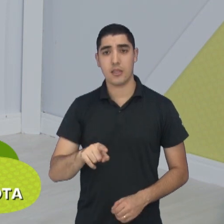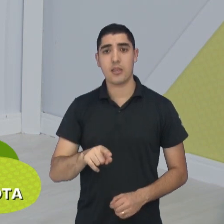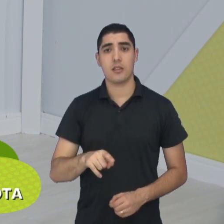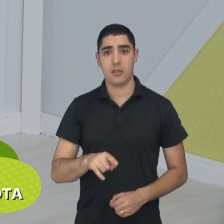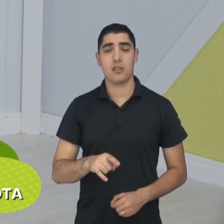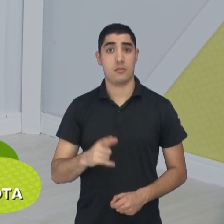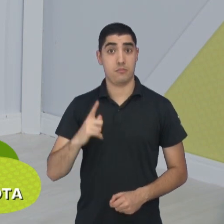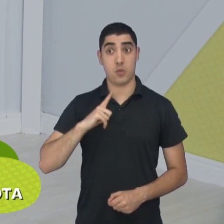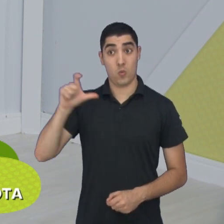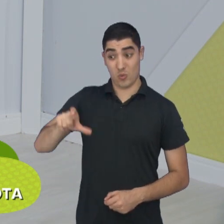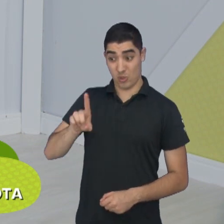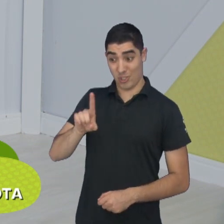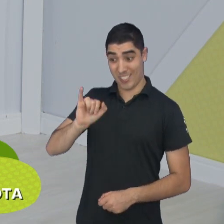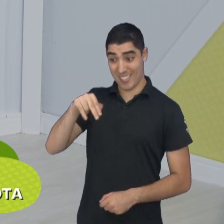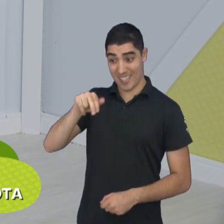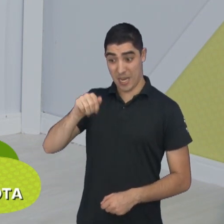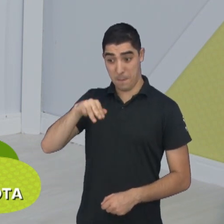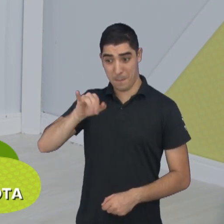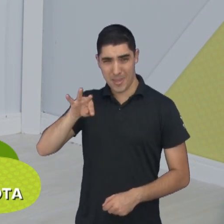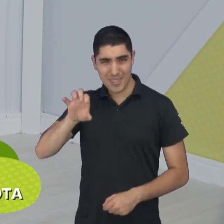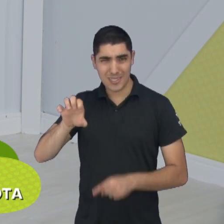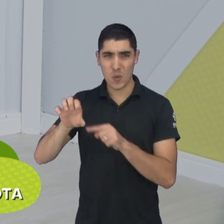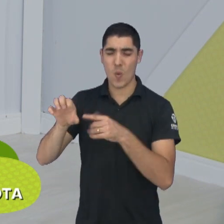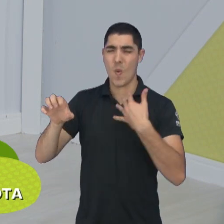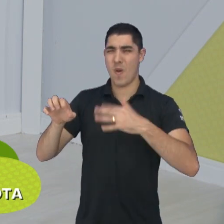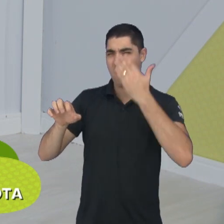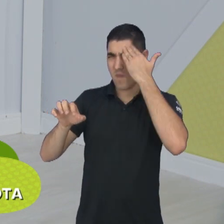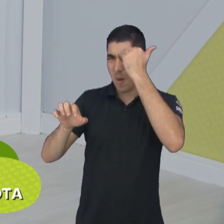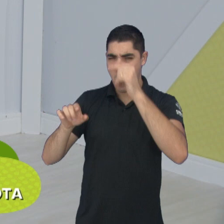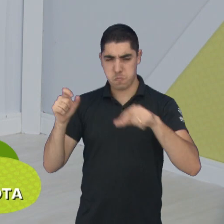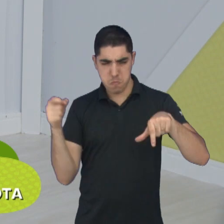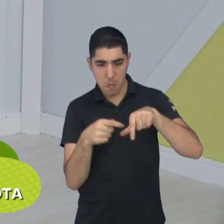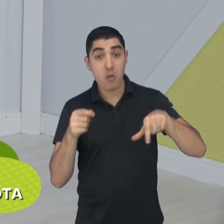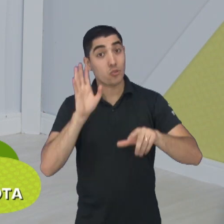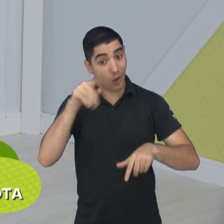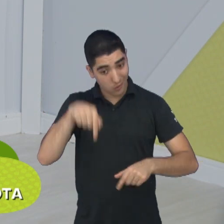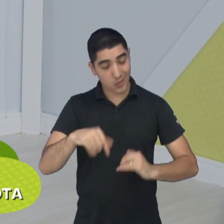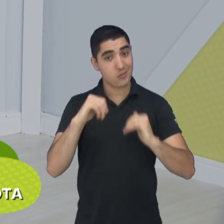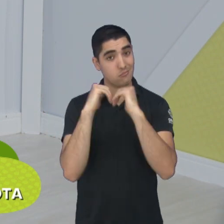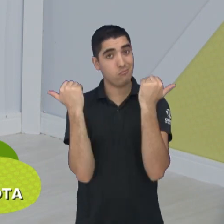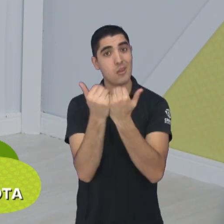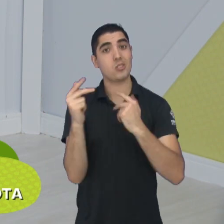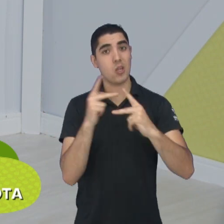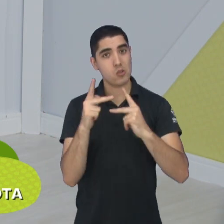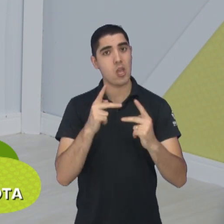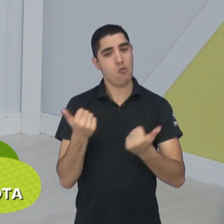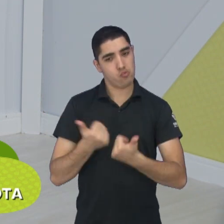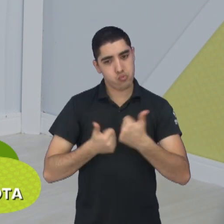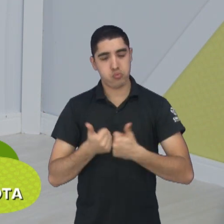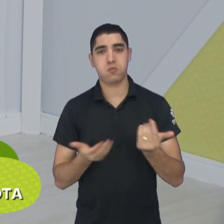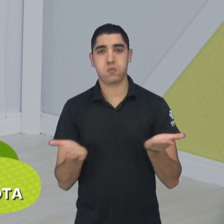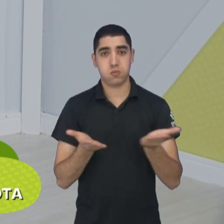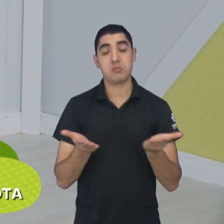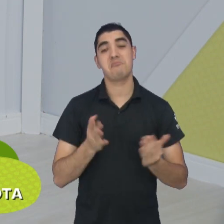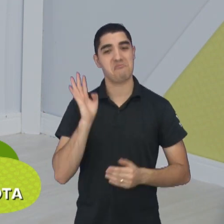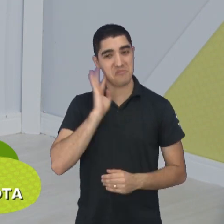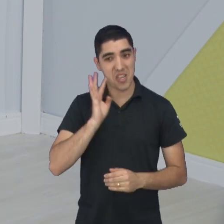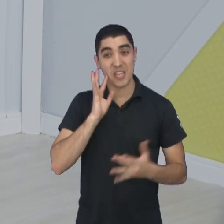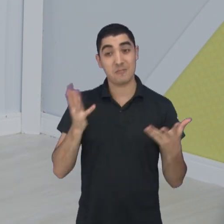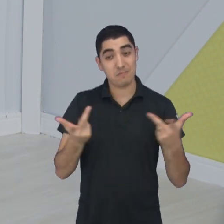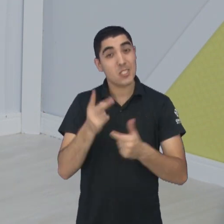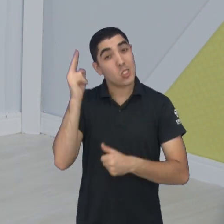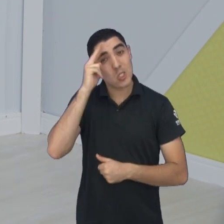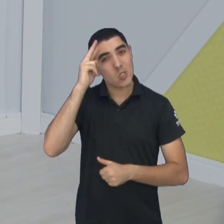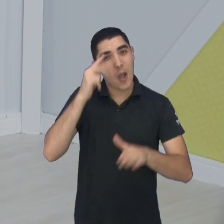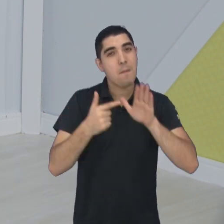Roberto Dinamite, o maior nome do Vasco, Roberto Dinamite estava aqui, jogou no Martins Pereira e o Zagallo de técnico. Muito bacana, história para você